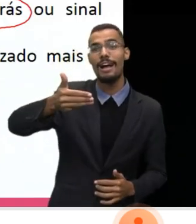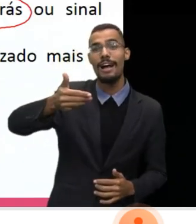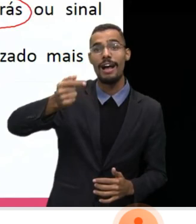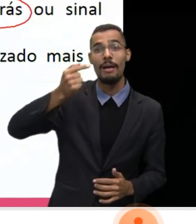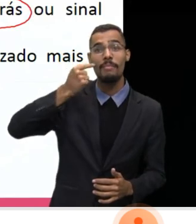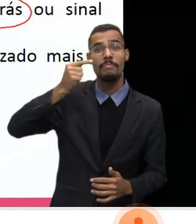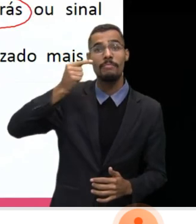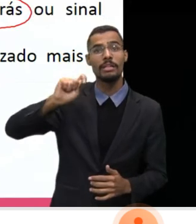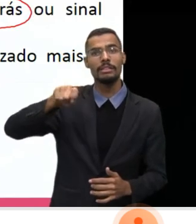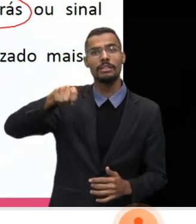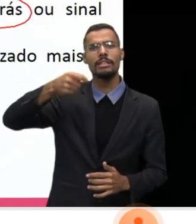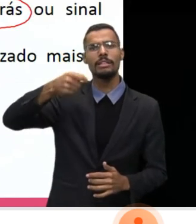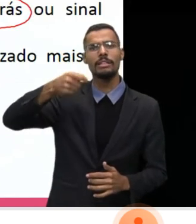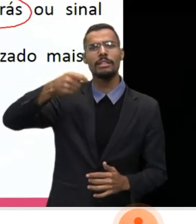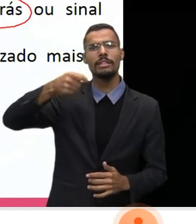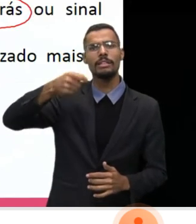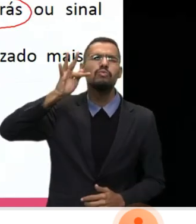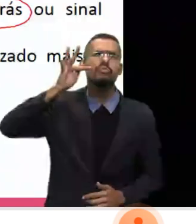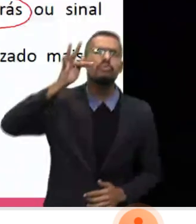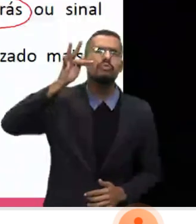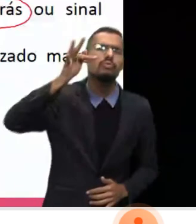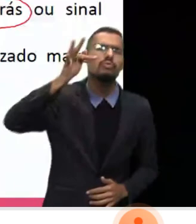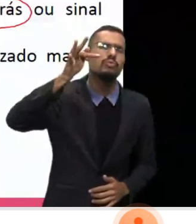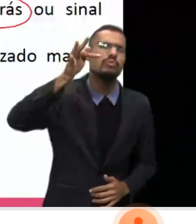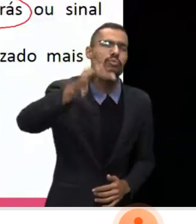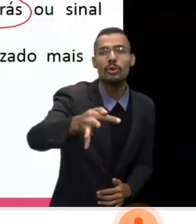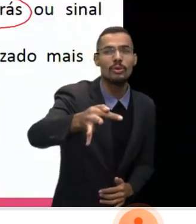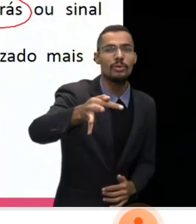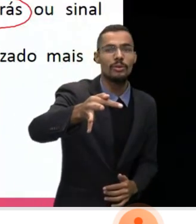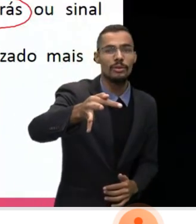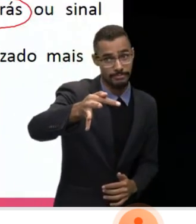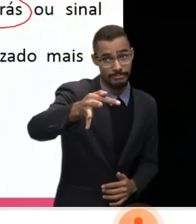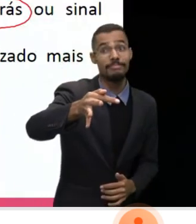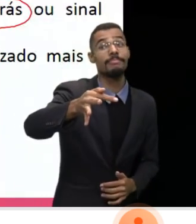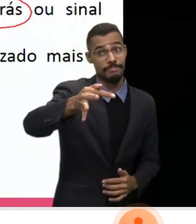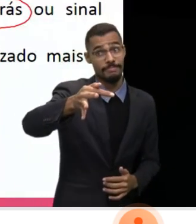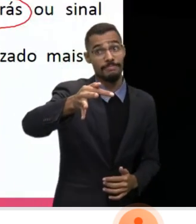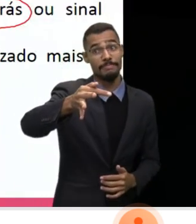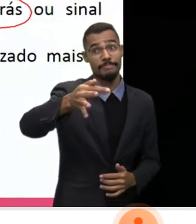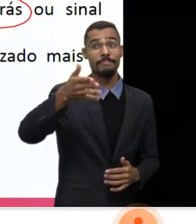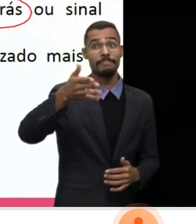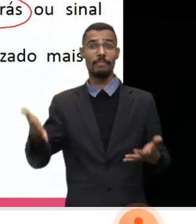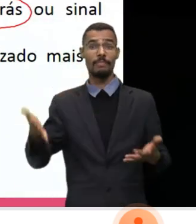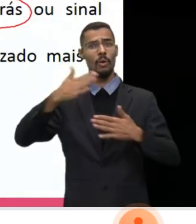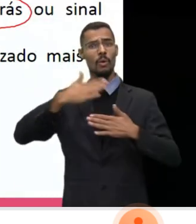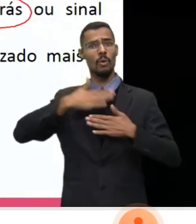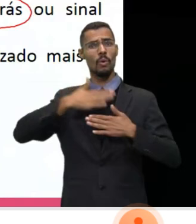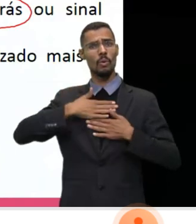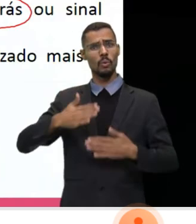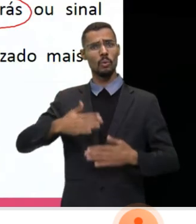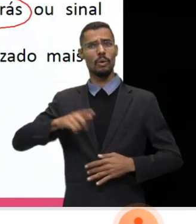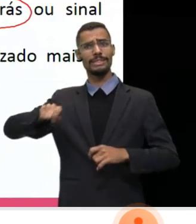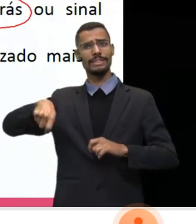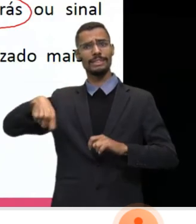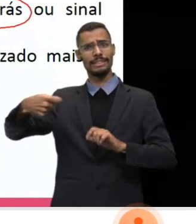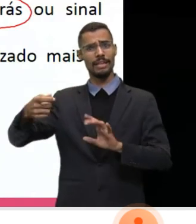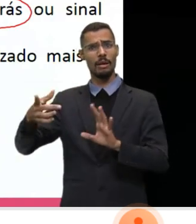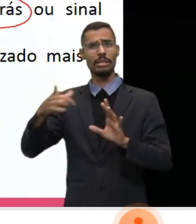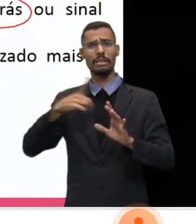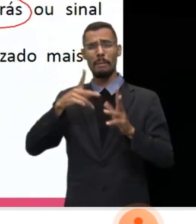realizado mais à frente do corpo, indica futuro. corpo e sinal situados na